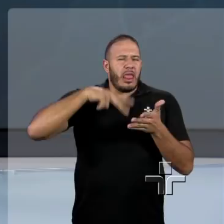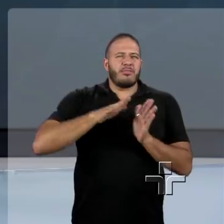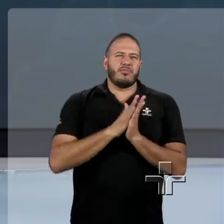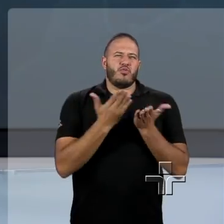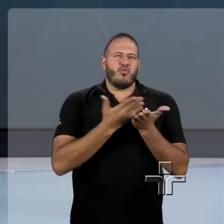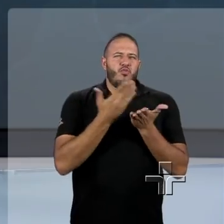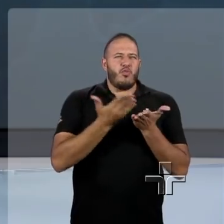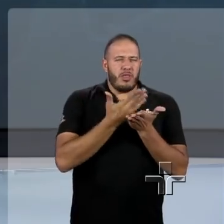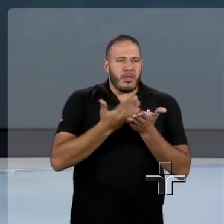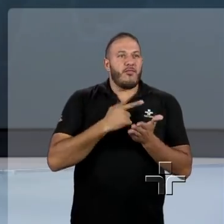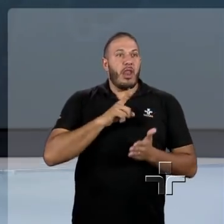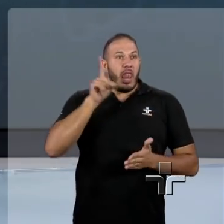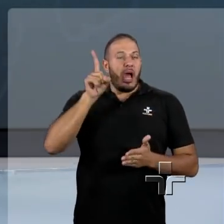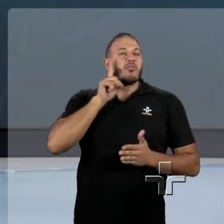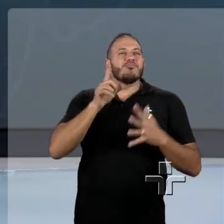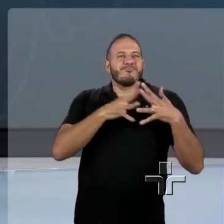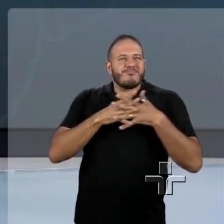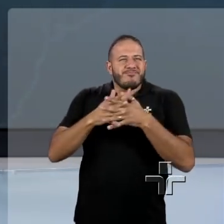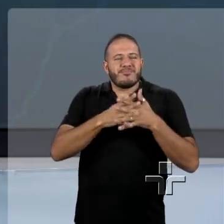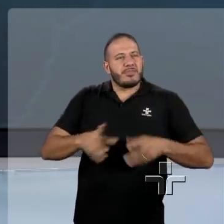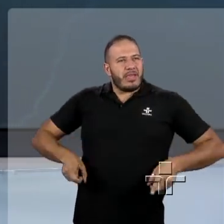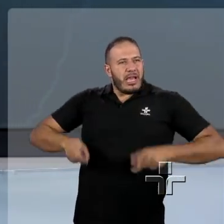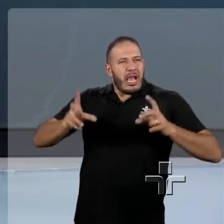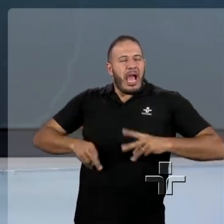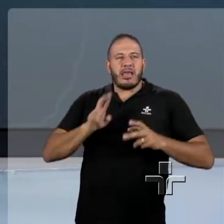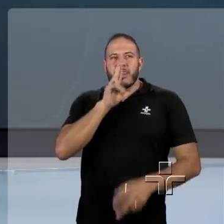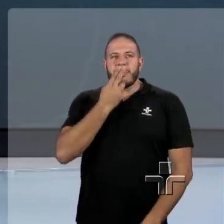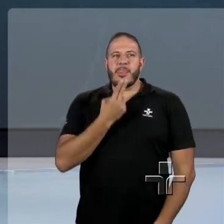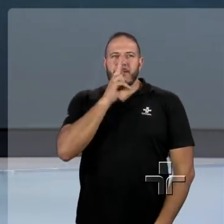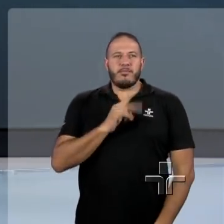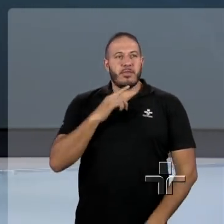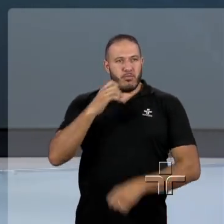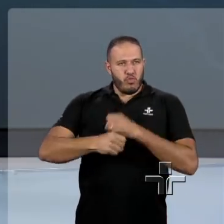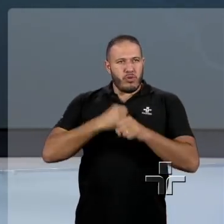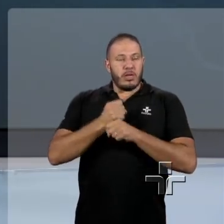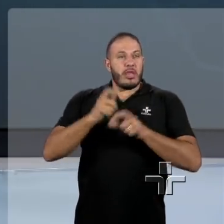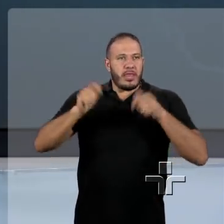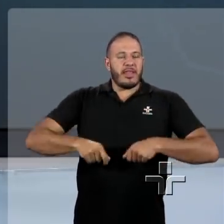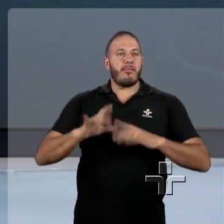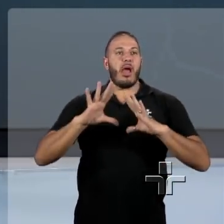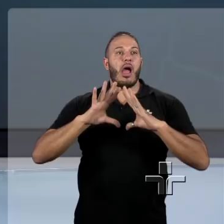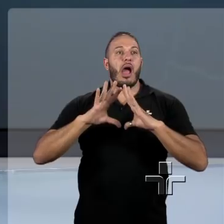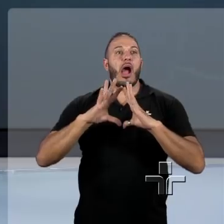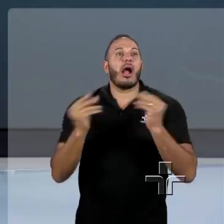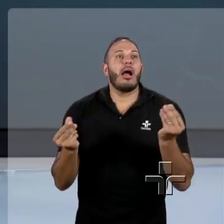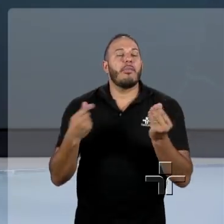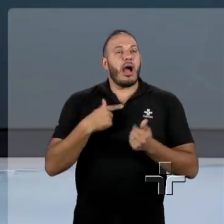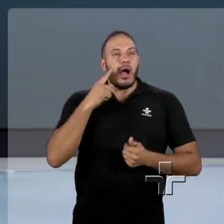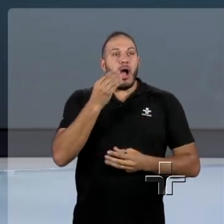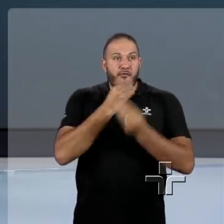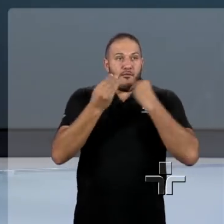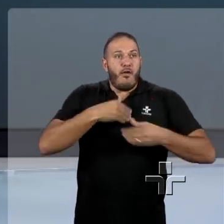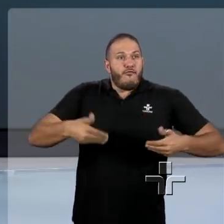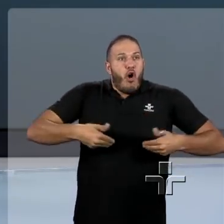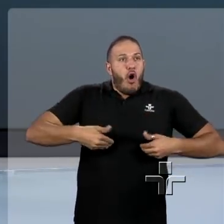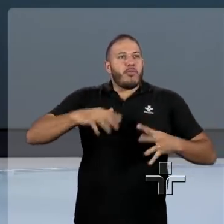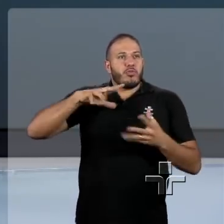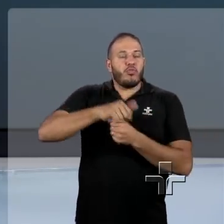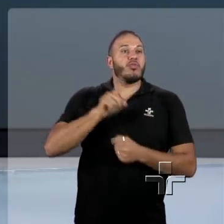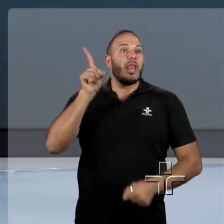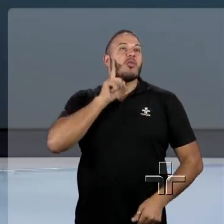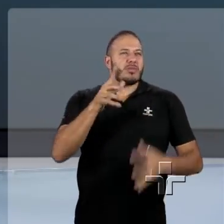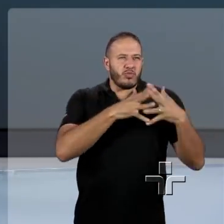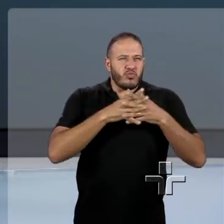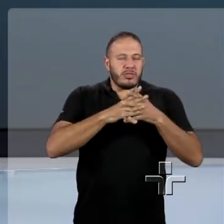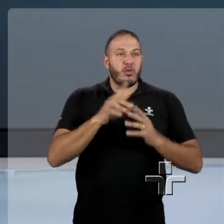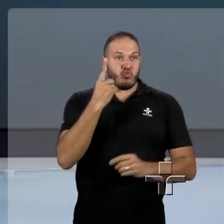que os americanos gastam com sorvete por ano daria para erradicar a fome no mundo. O que os americanos gastam com perfume durante